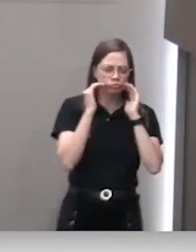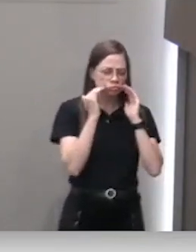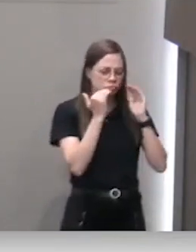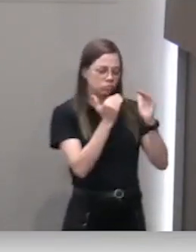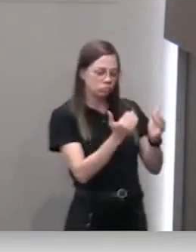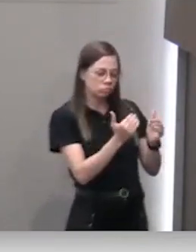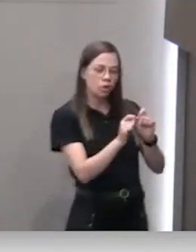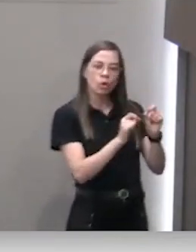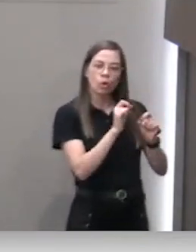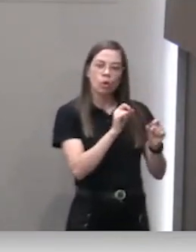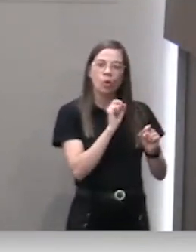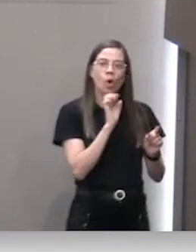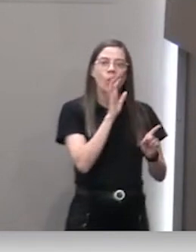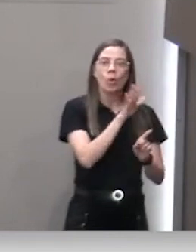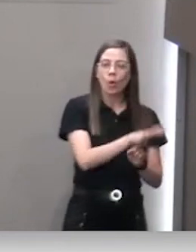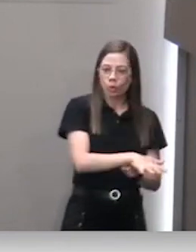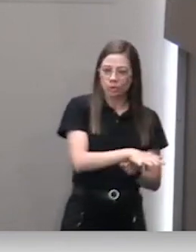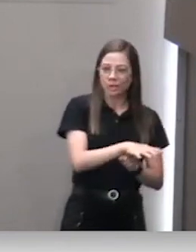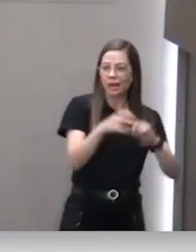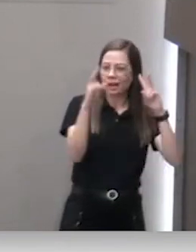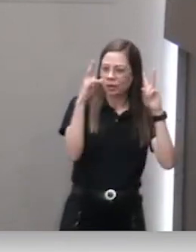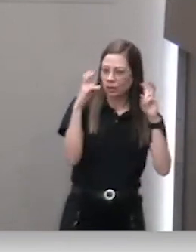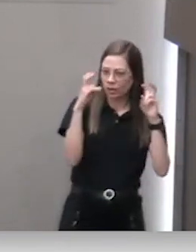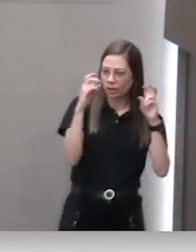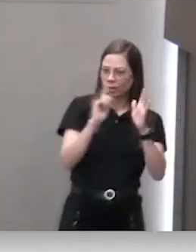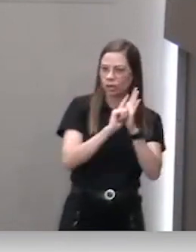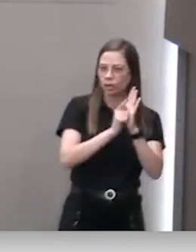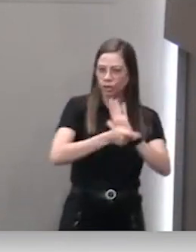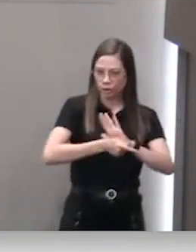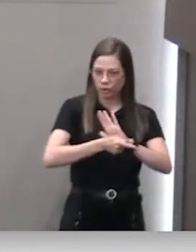absolutamente contrário à teoria de gênero. Miquel, por favor.